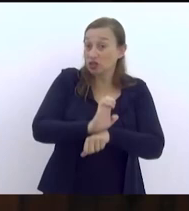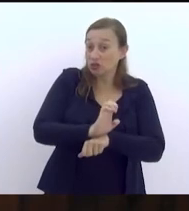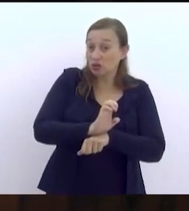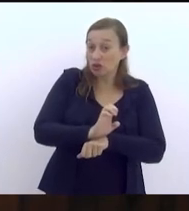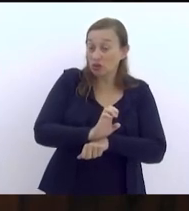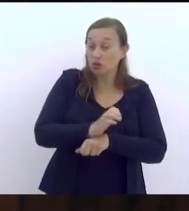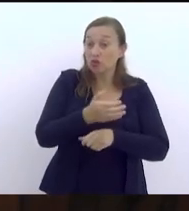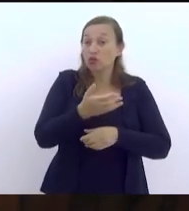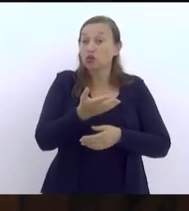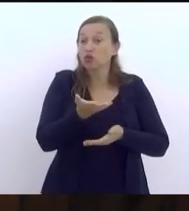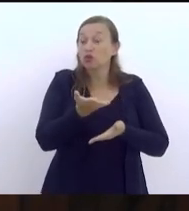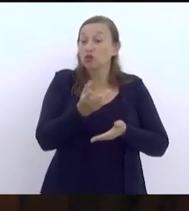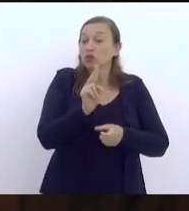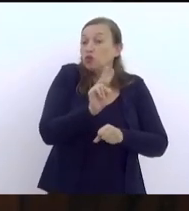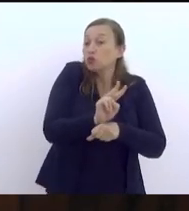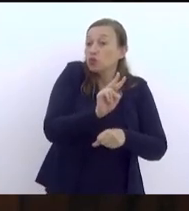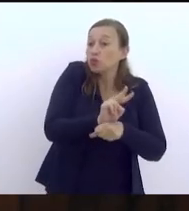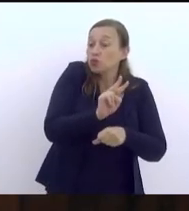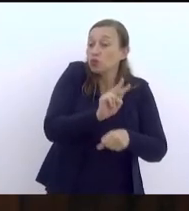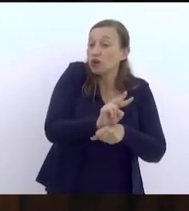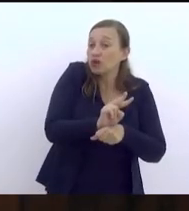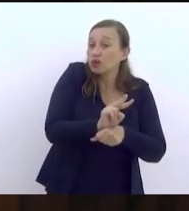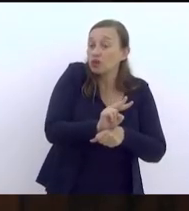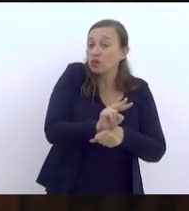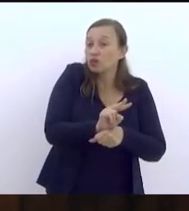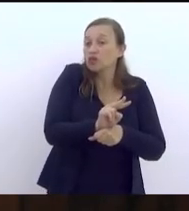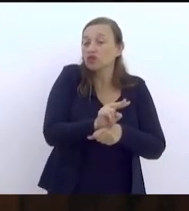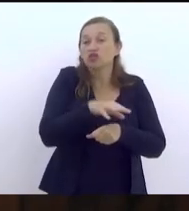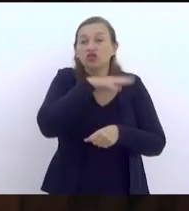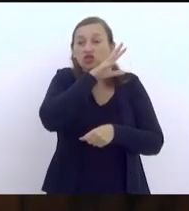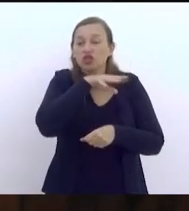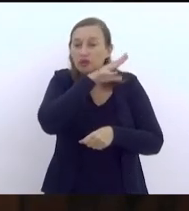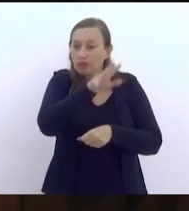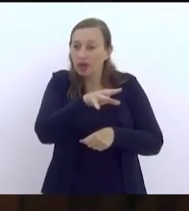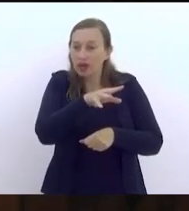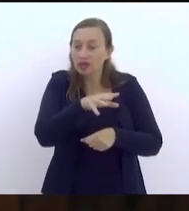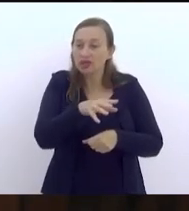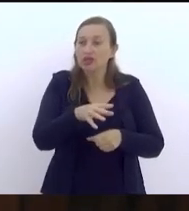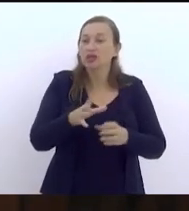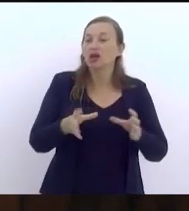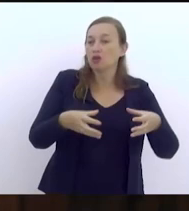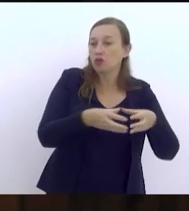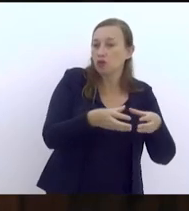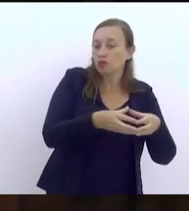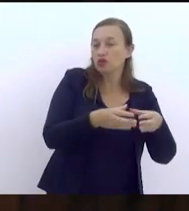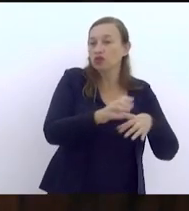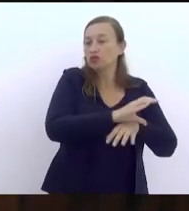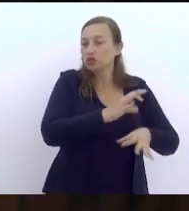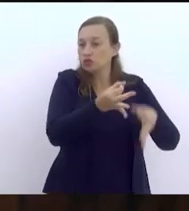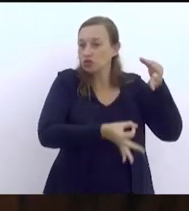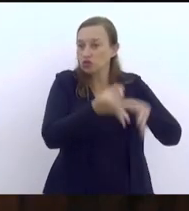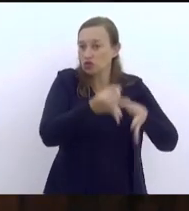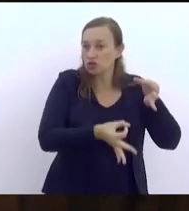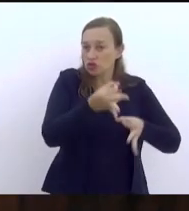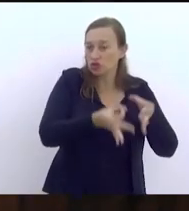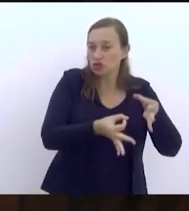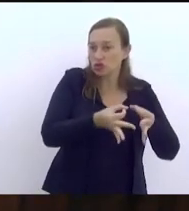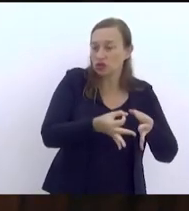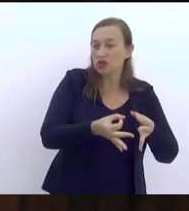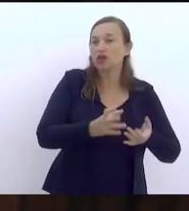do Cuidador de Animais. Parecer das Comissões de Constituição e Justiça pela